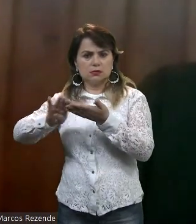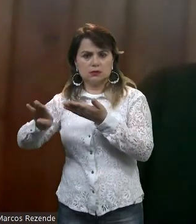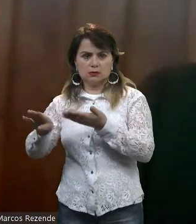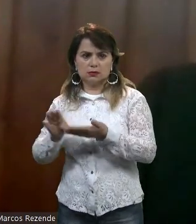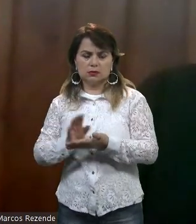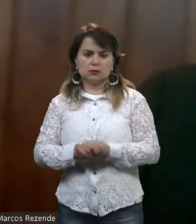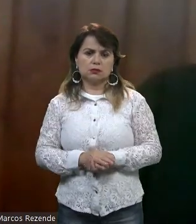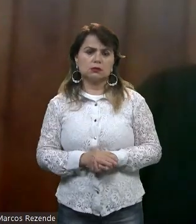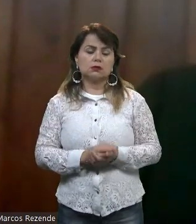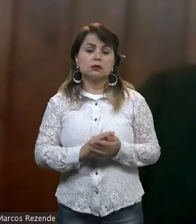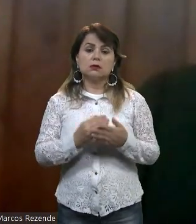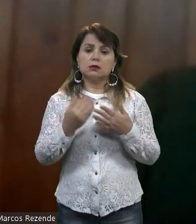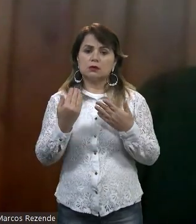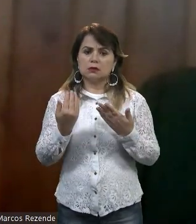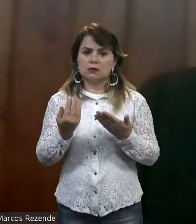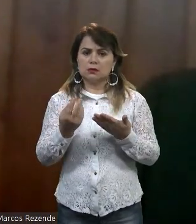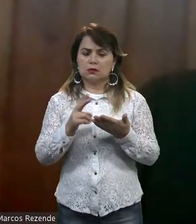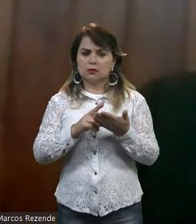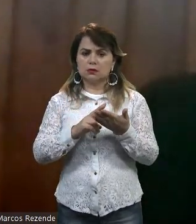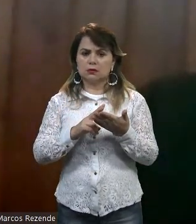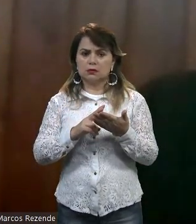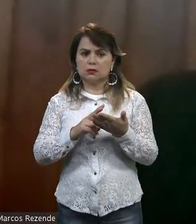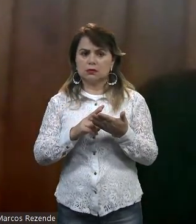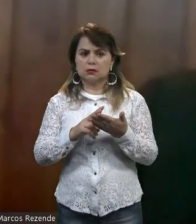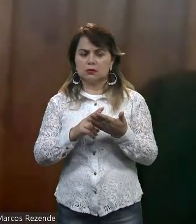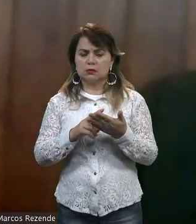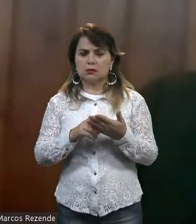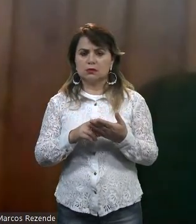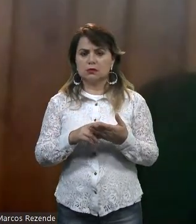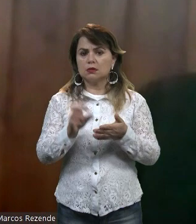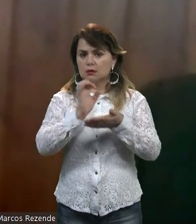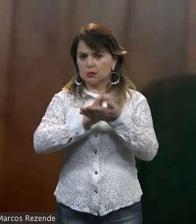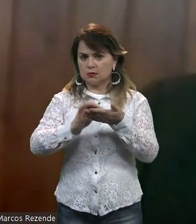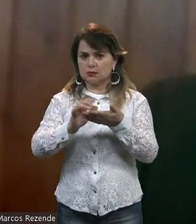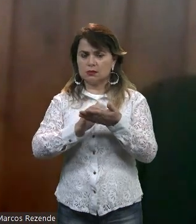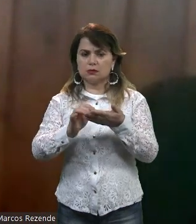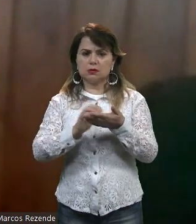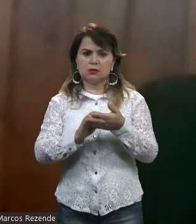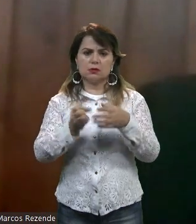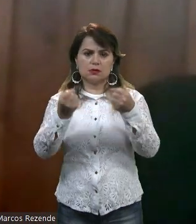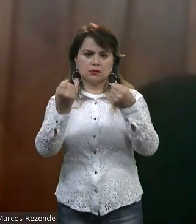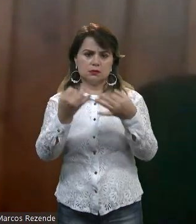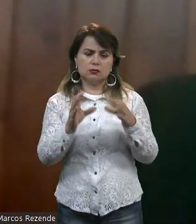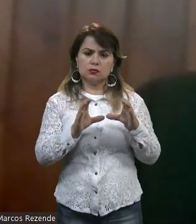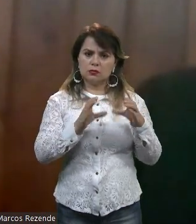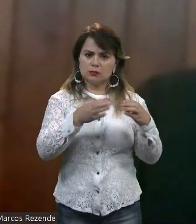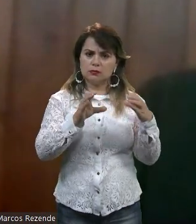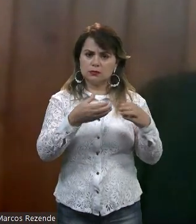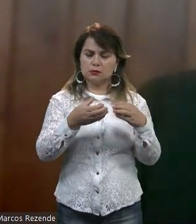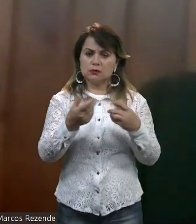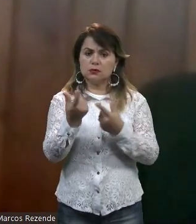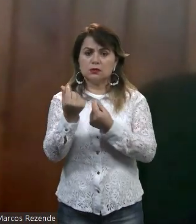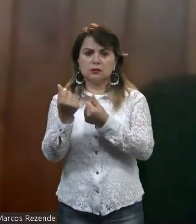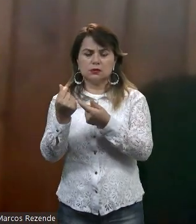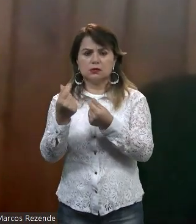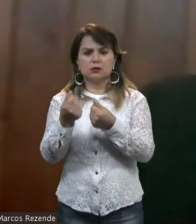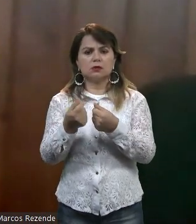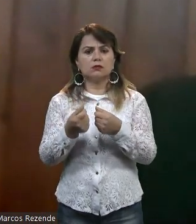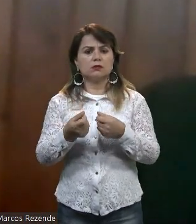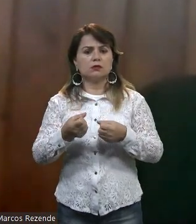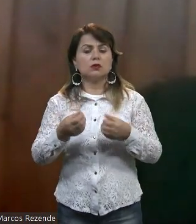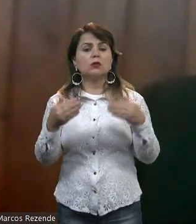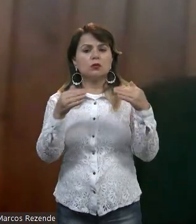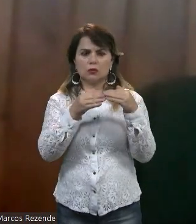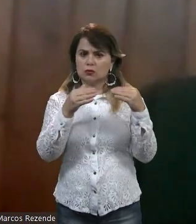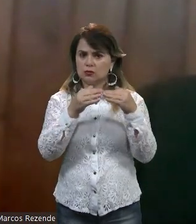A Secretaria da Casa me informa que a Comissão de Finanças já deu parecer favorável, mas há necessidade